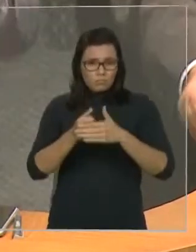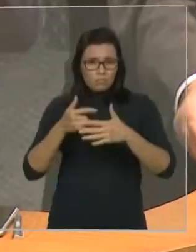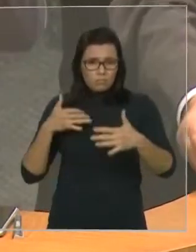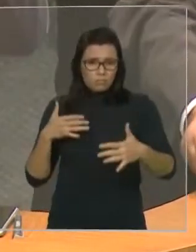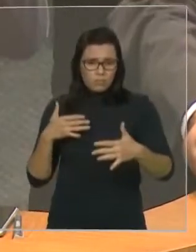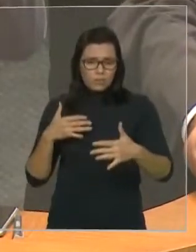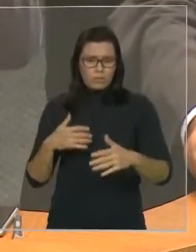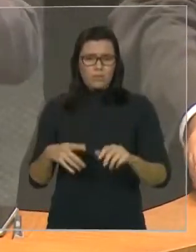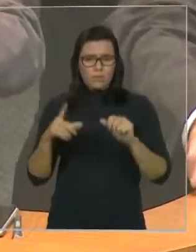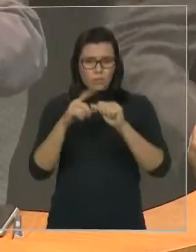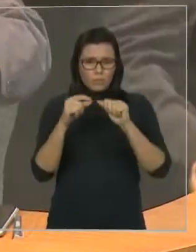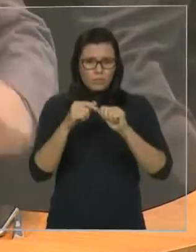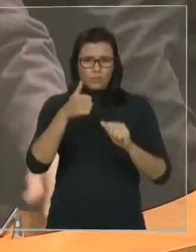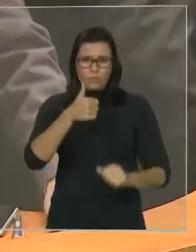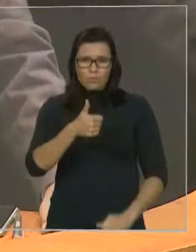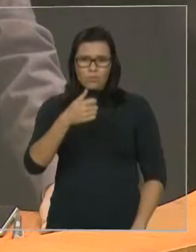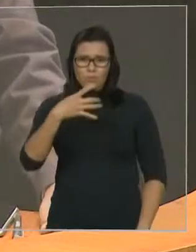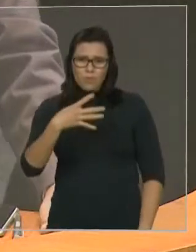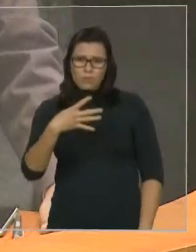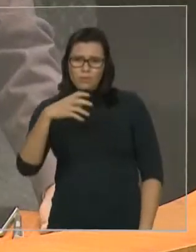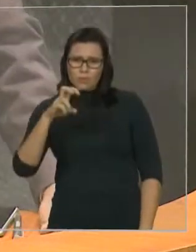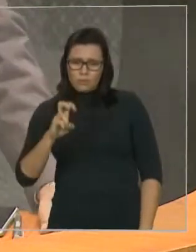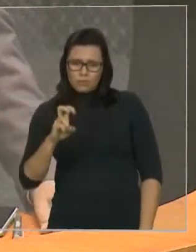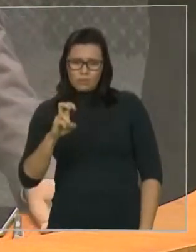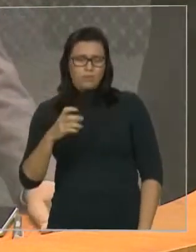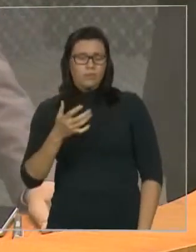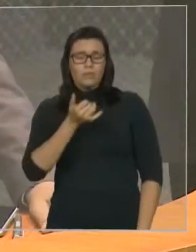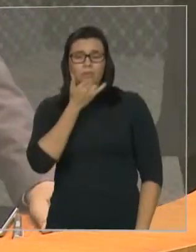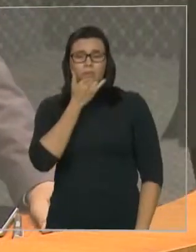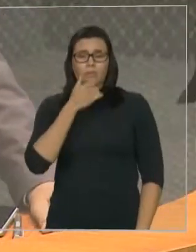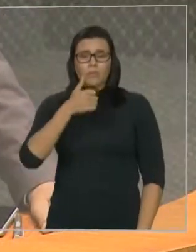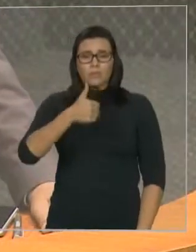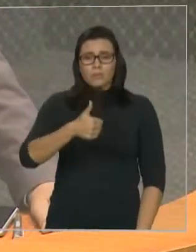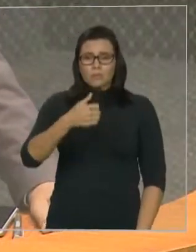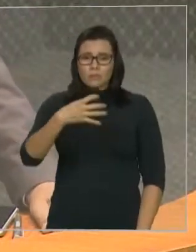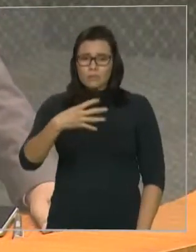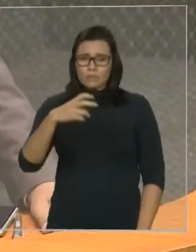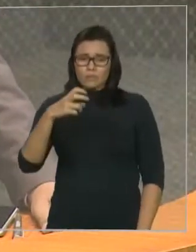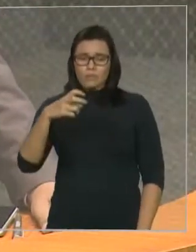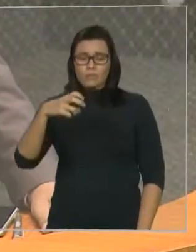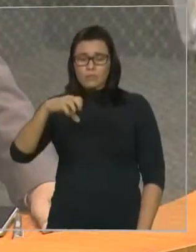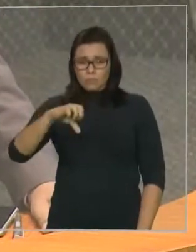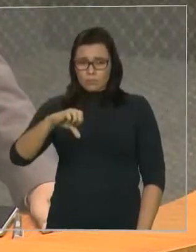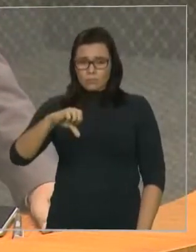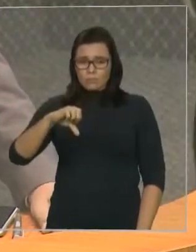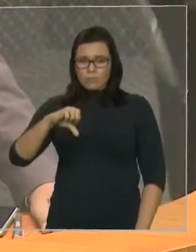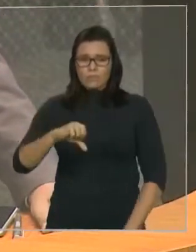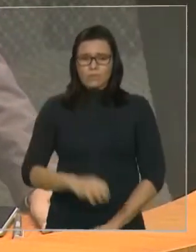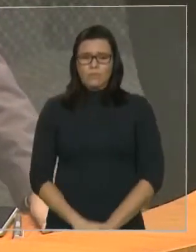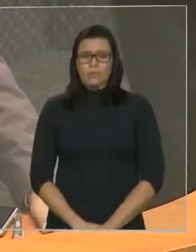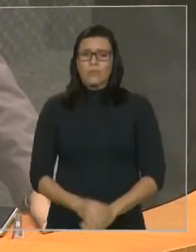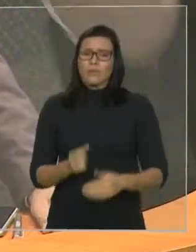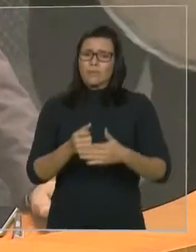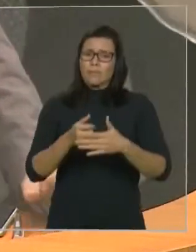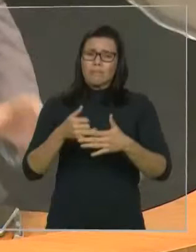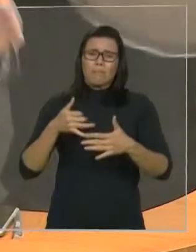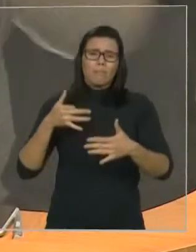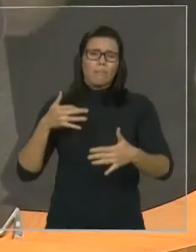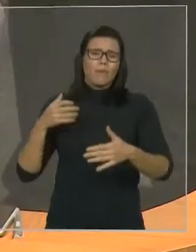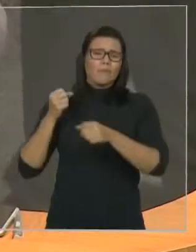prevê o crime de redução de alguém à condição análoga de escravo, é mais antiga.